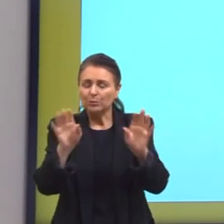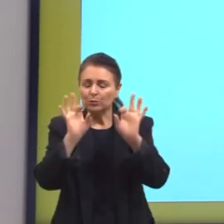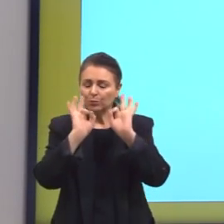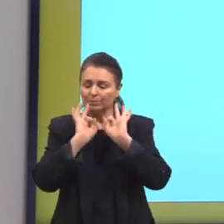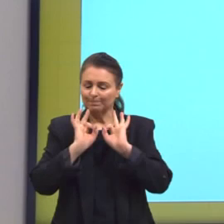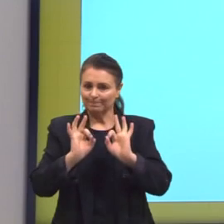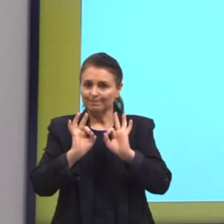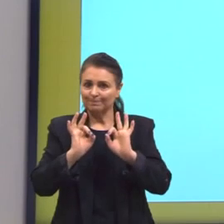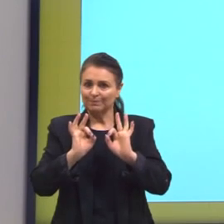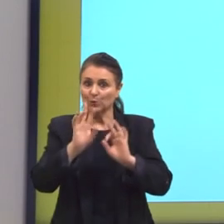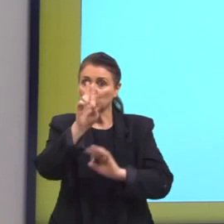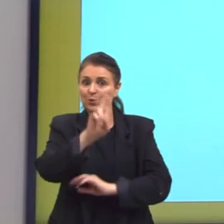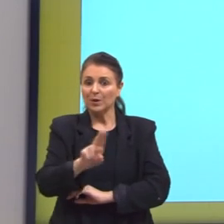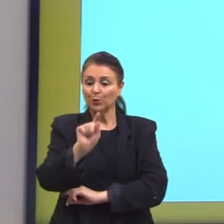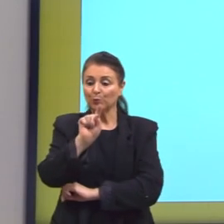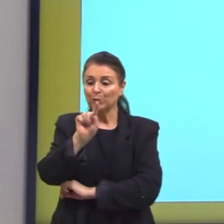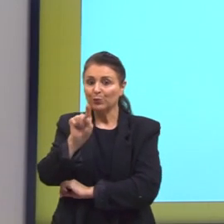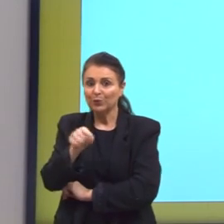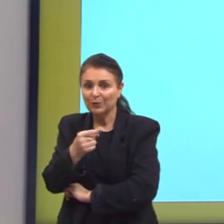por